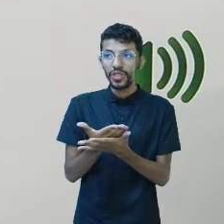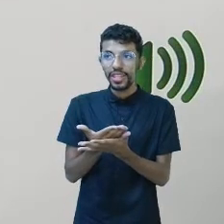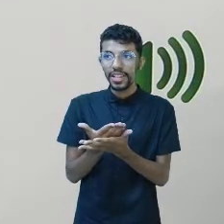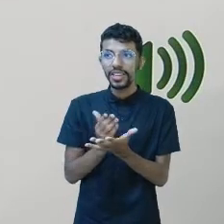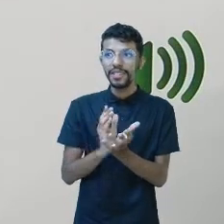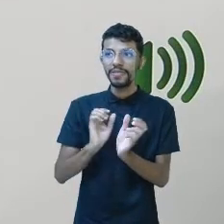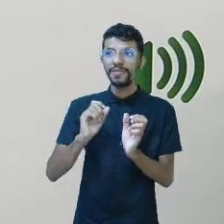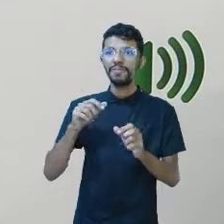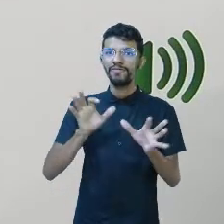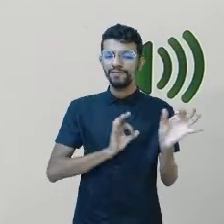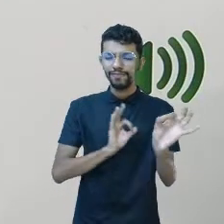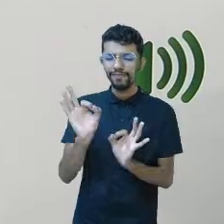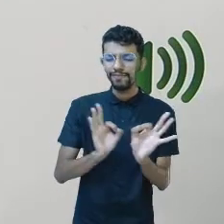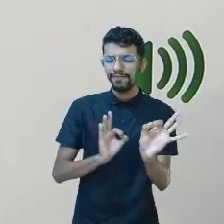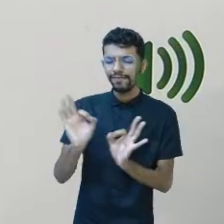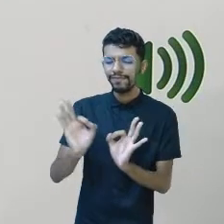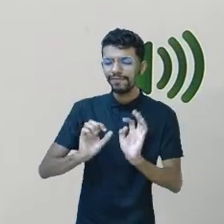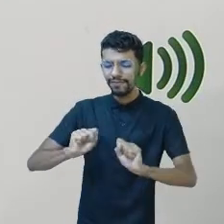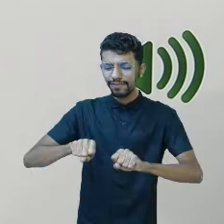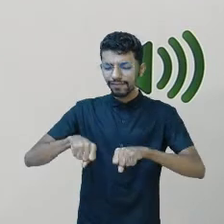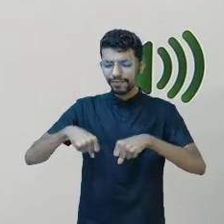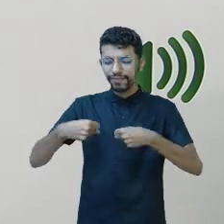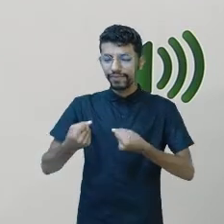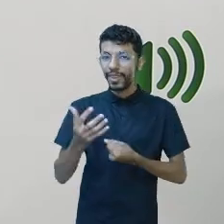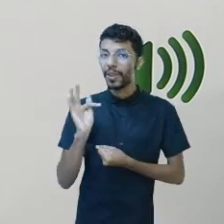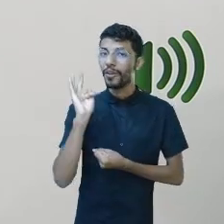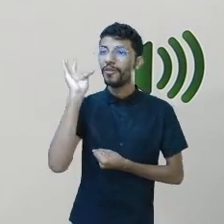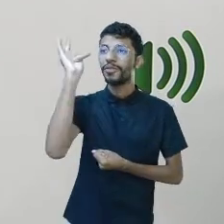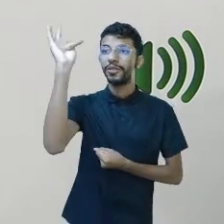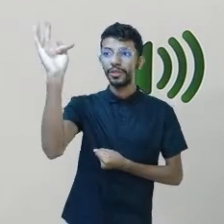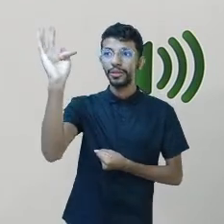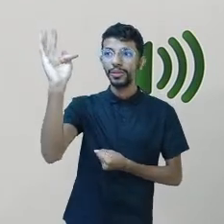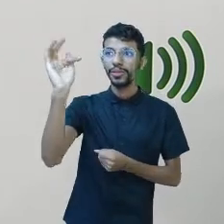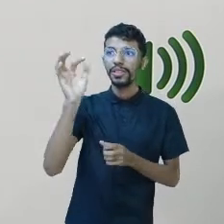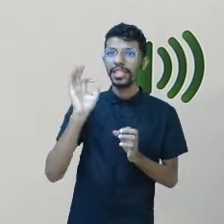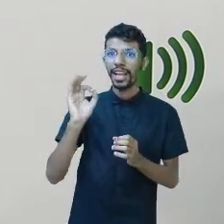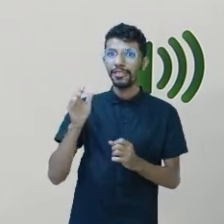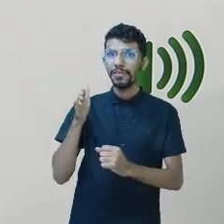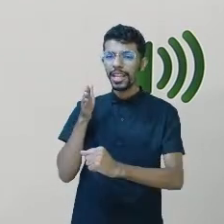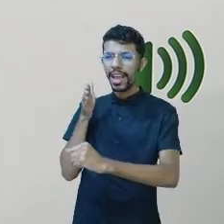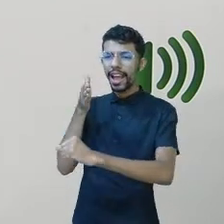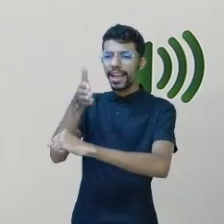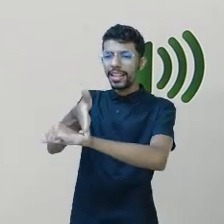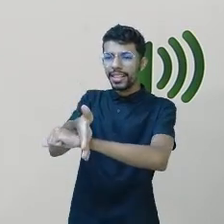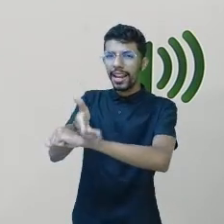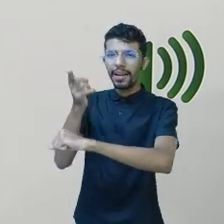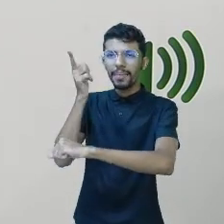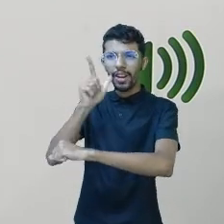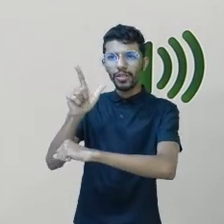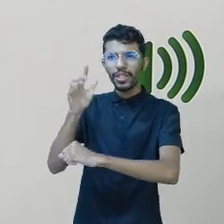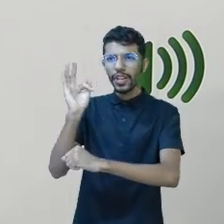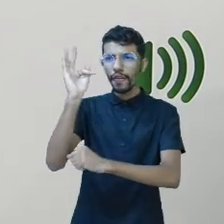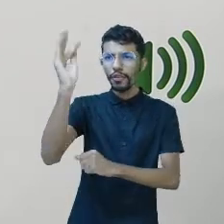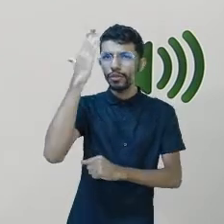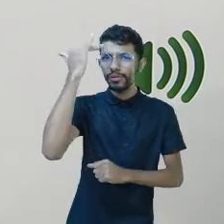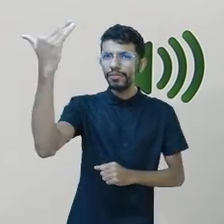está se preparando para o seu futuro. E o passaporte para chegar lá com sucesso é